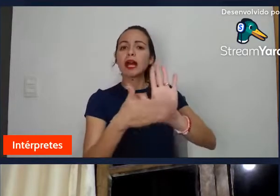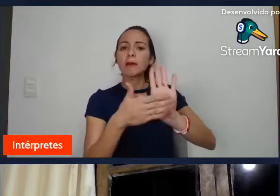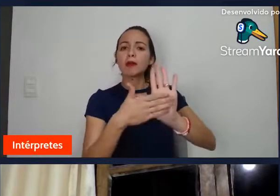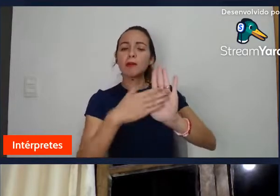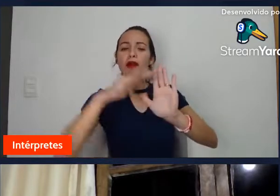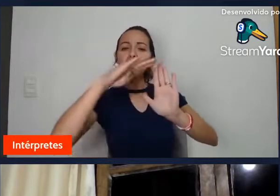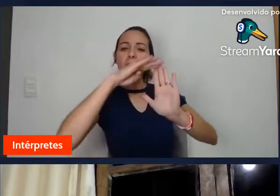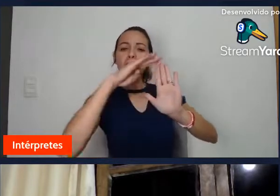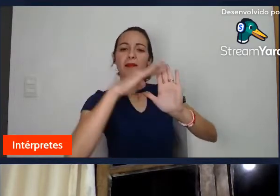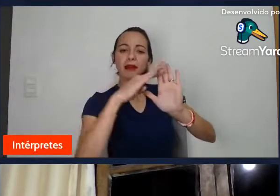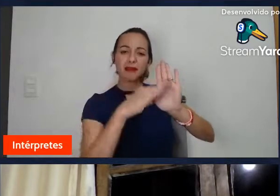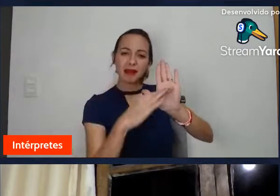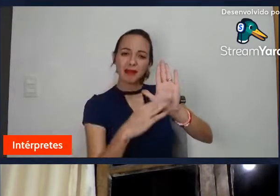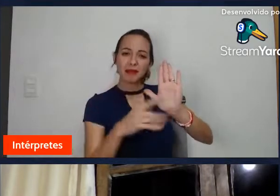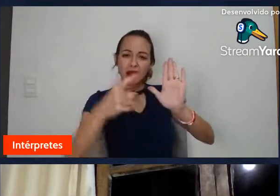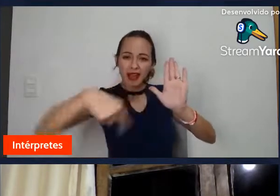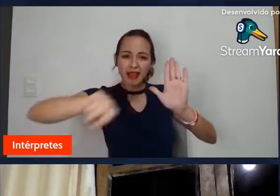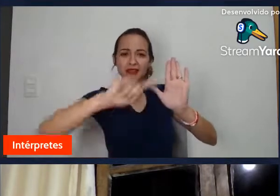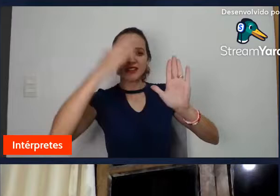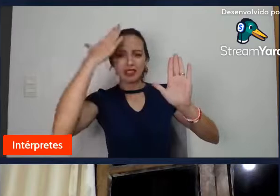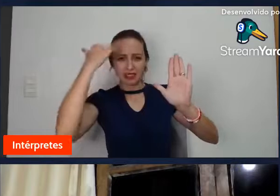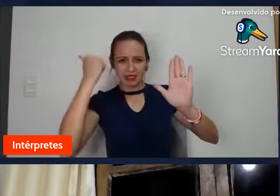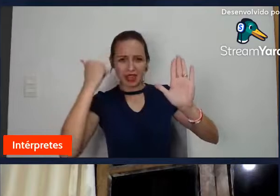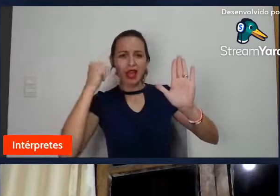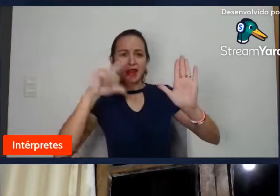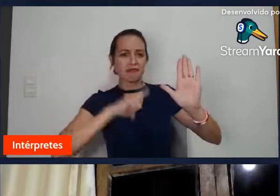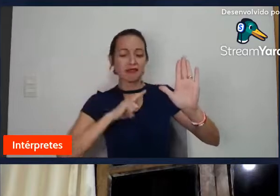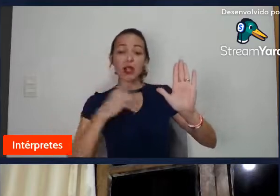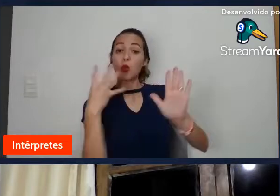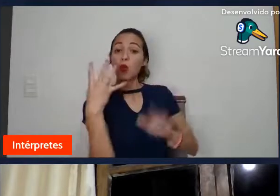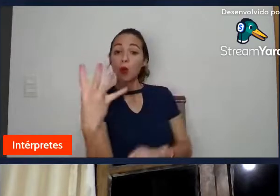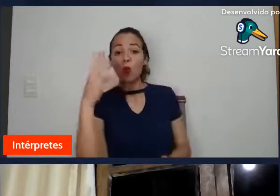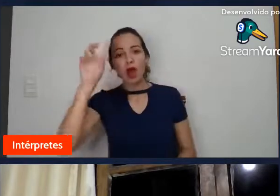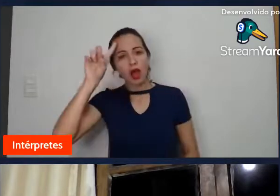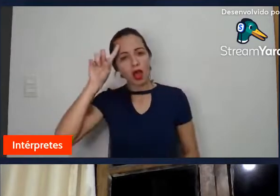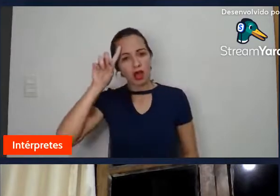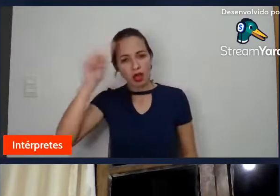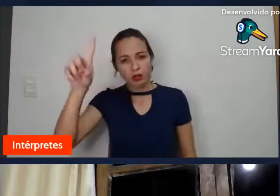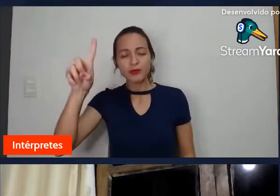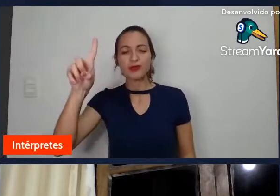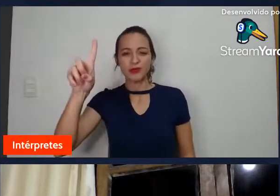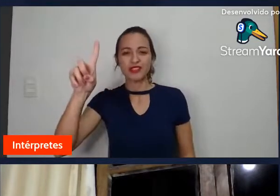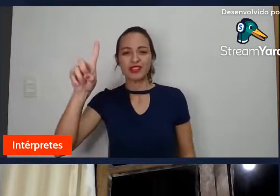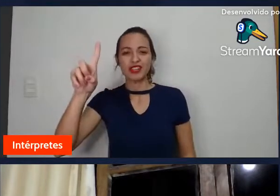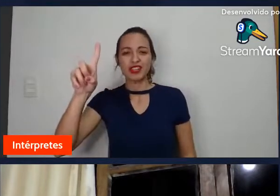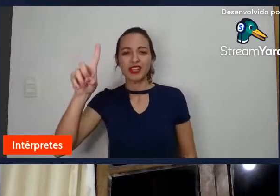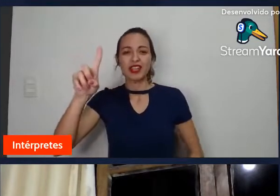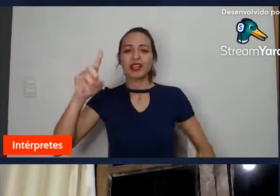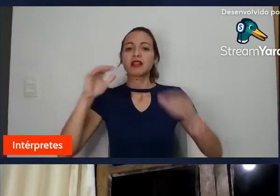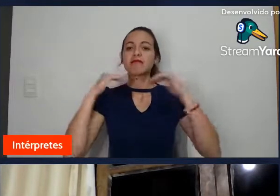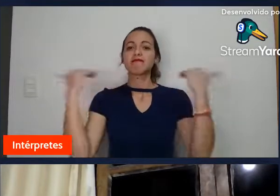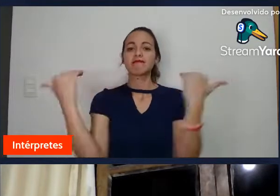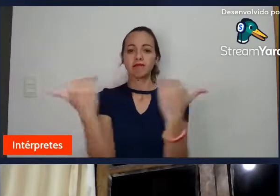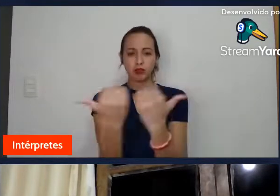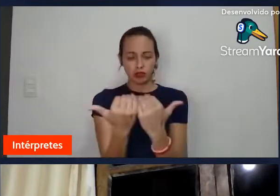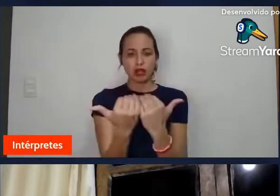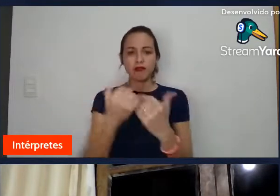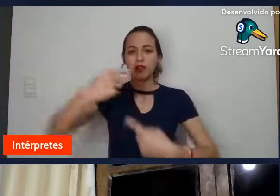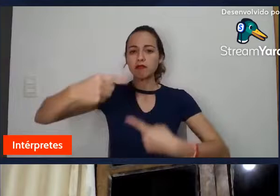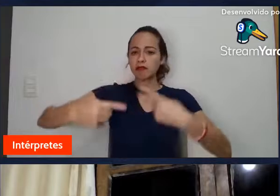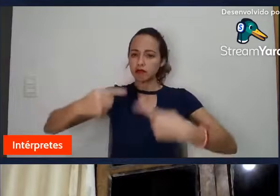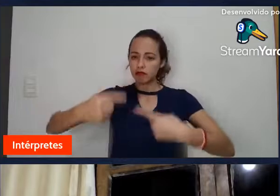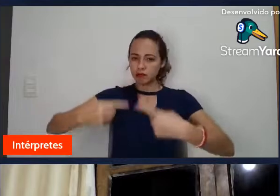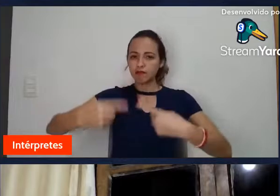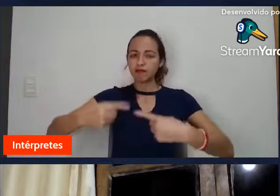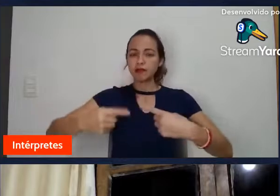programação, né, já sabe que teremos 4 dias de conferência, culminando com o debate,